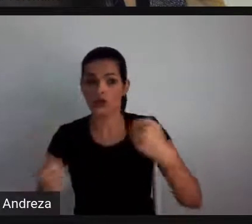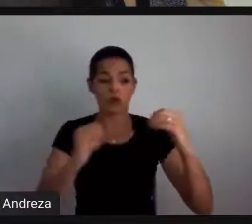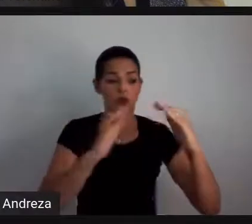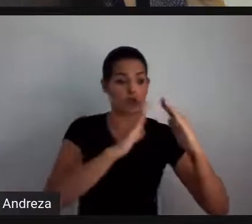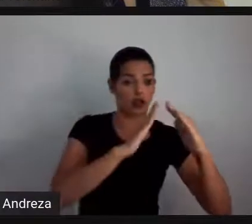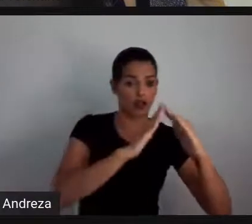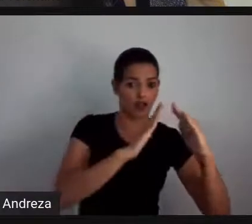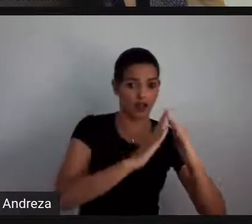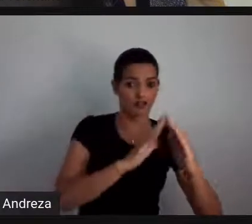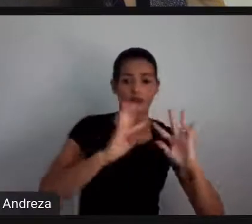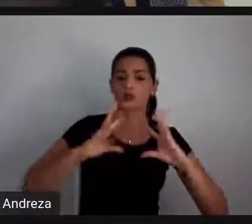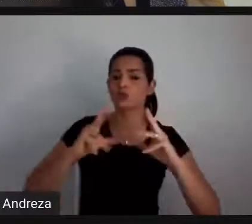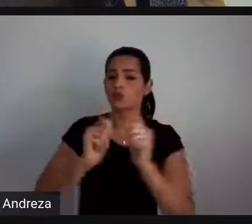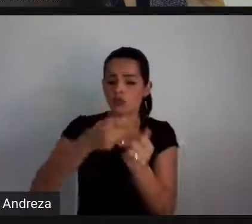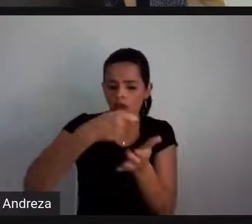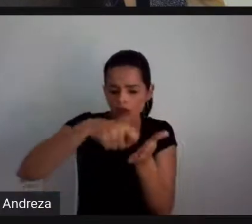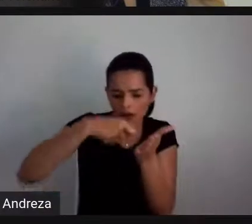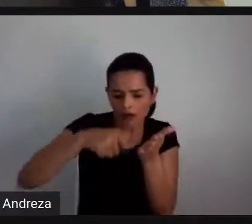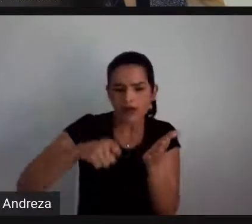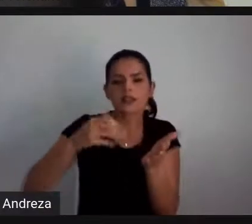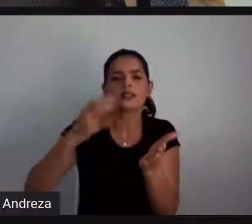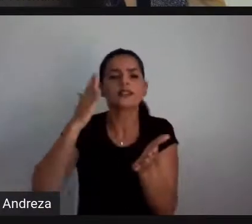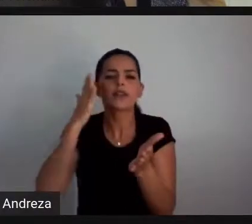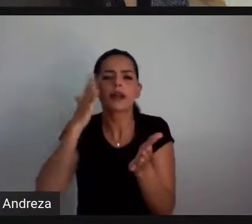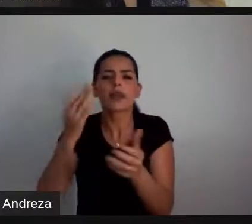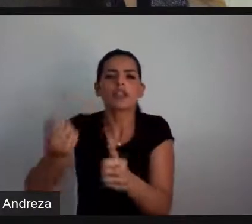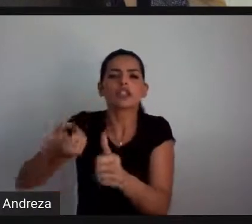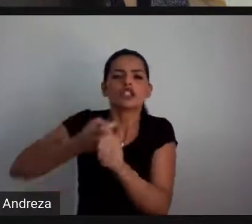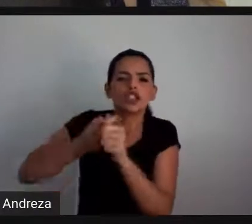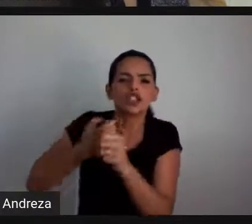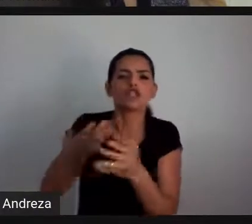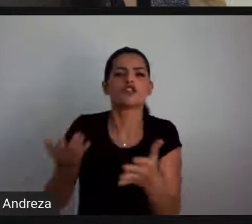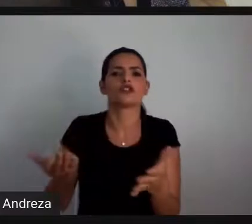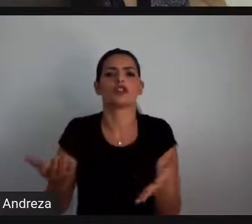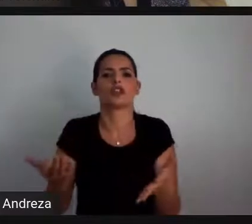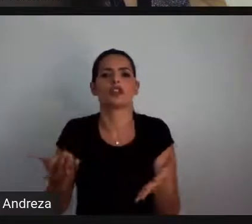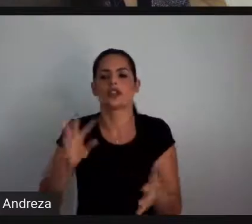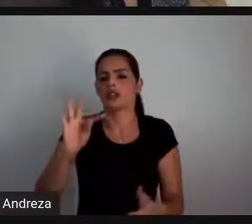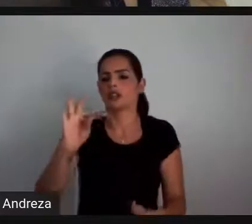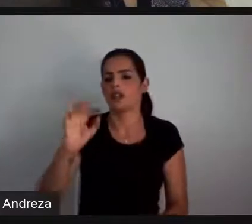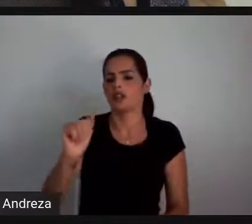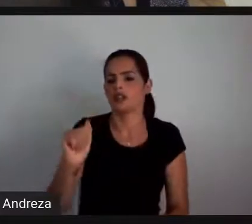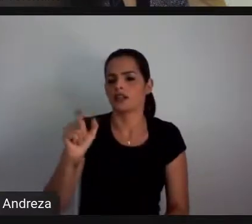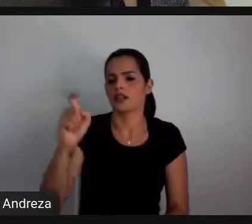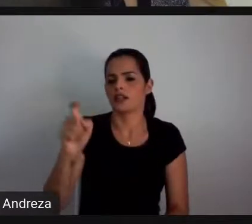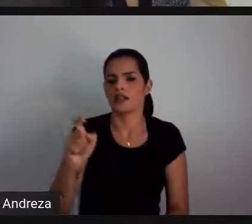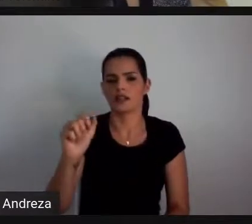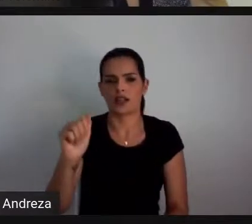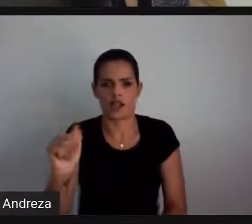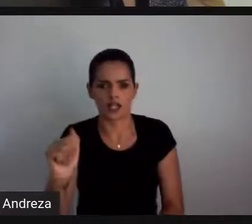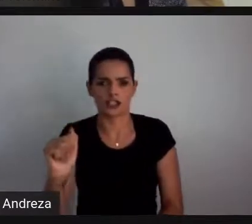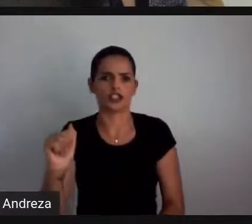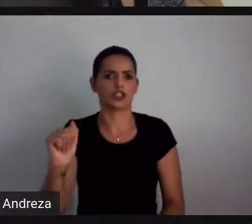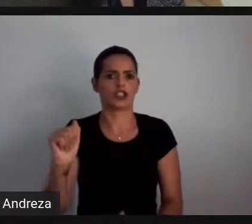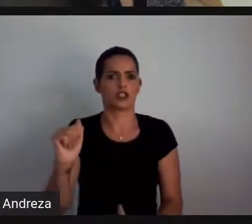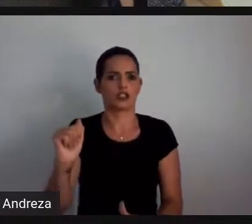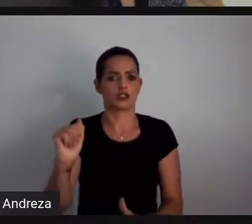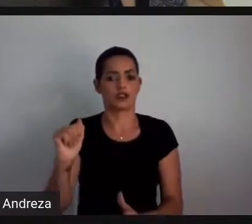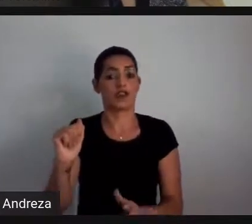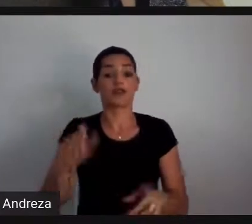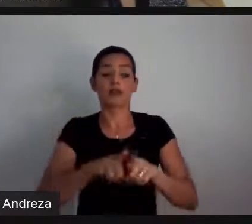na ponta do lápis, qual é o teu saldo devedor, qual a taxa que você tem nesses empréstimos,